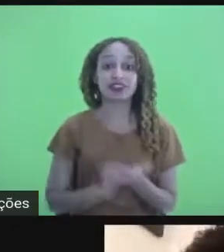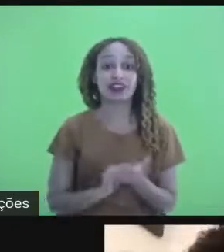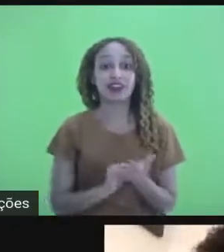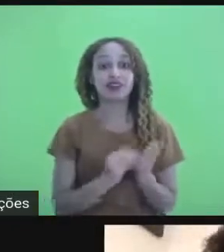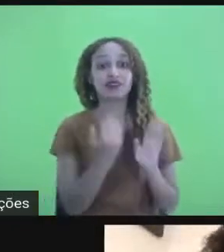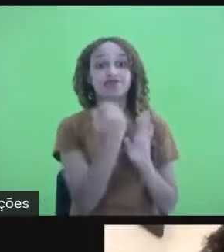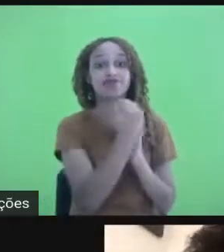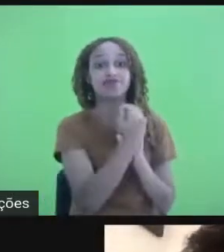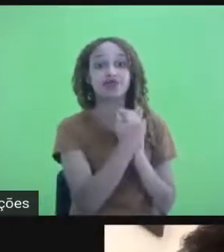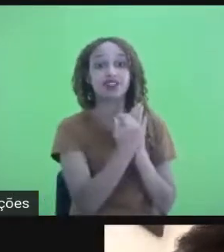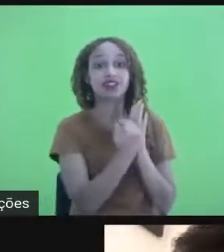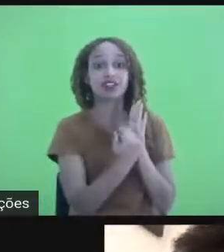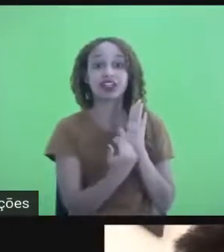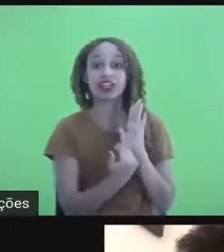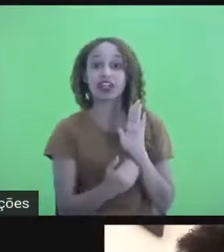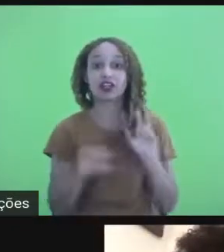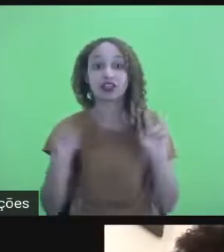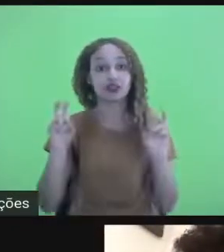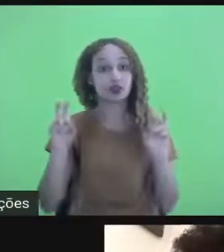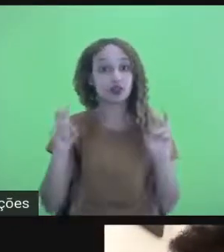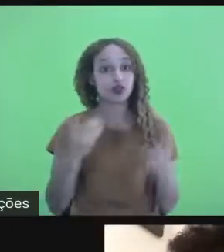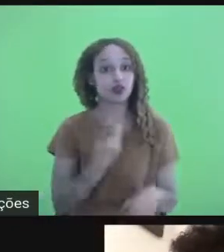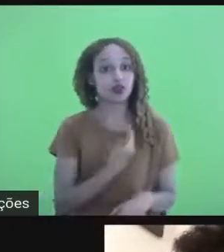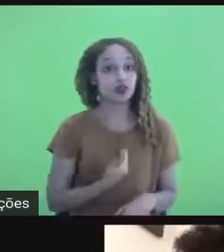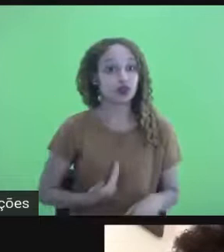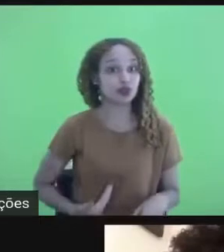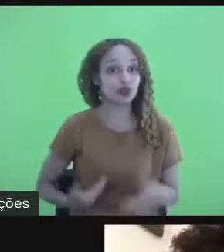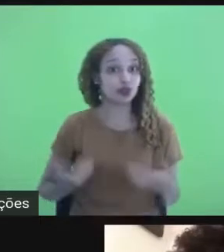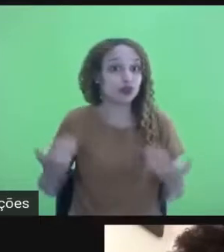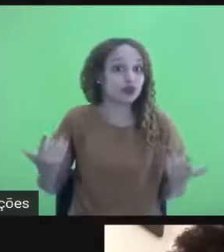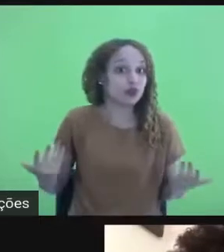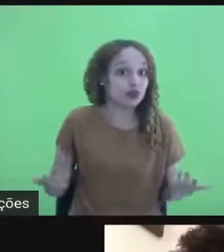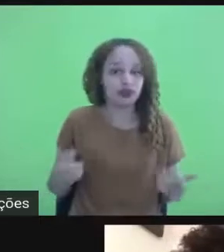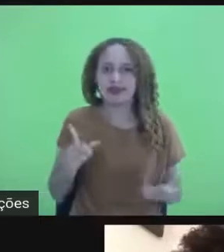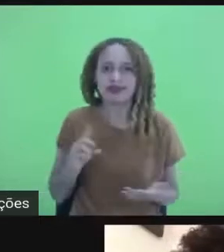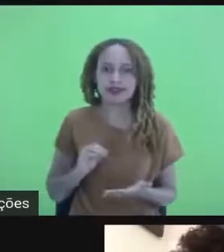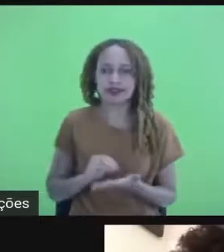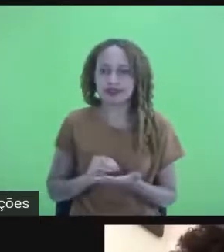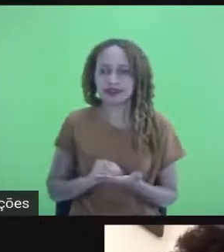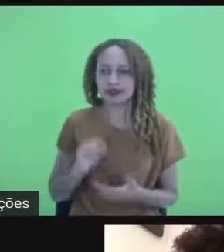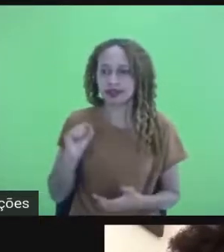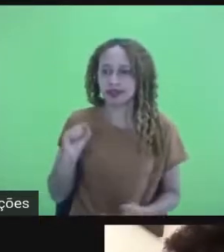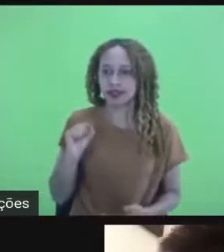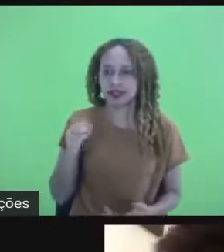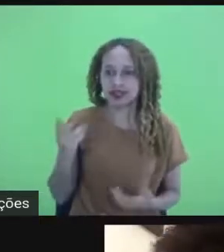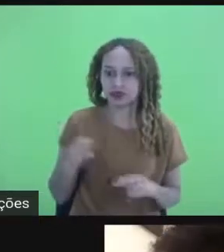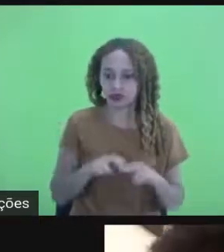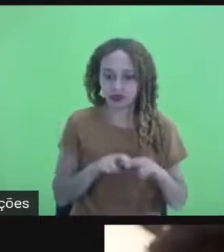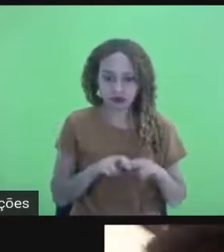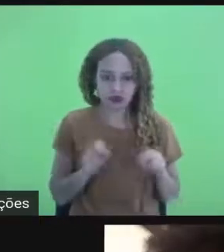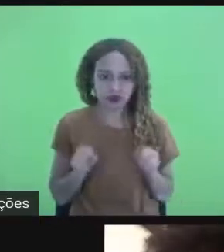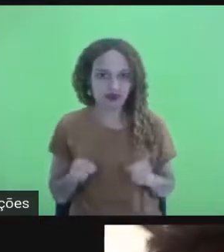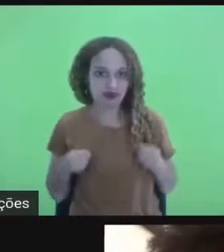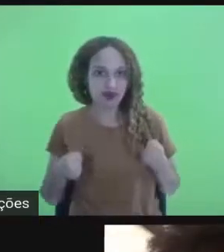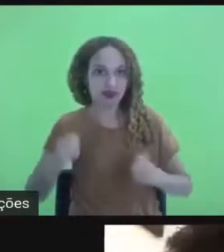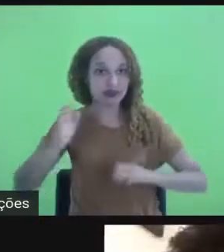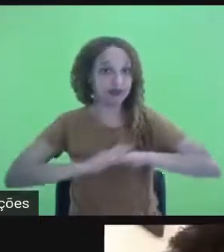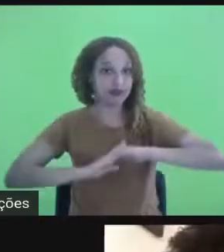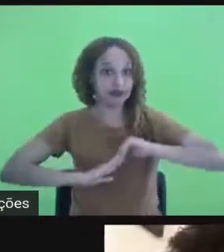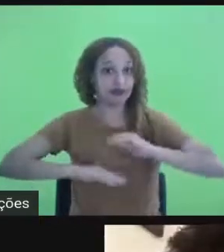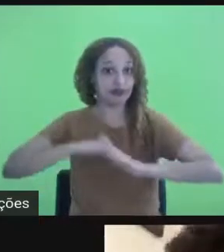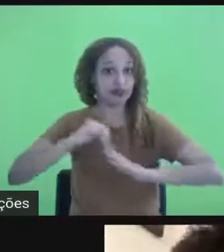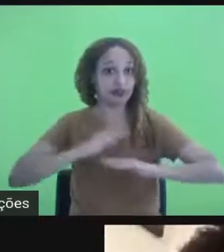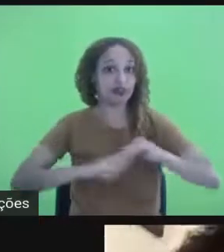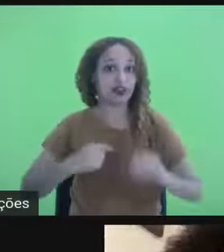das políticas públicas, né, não por falta de esforço profissional. Eu acho